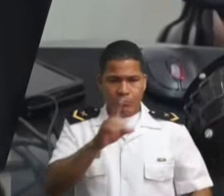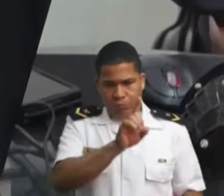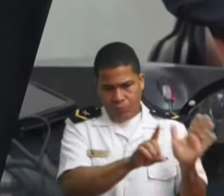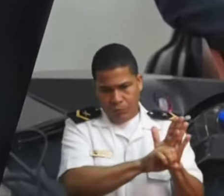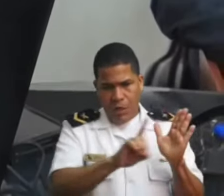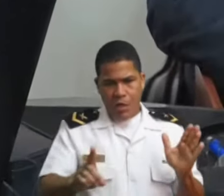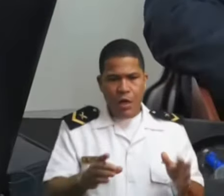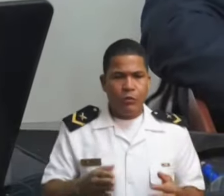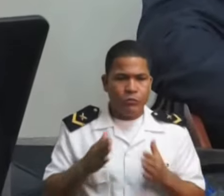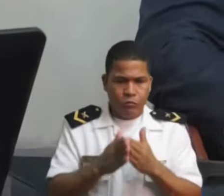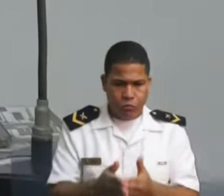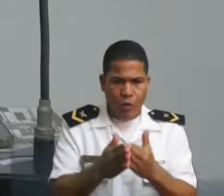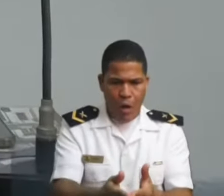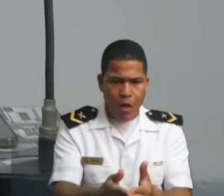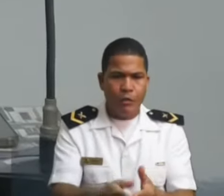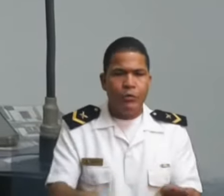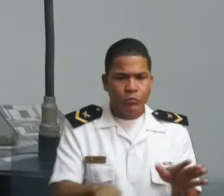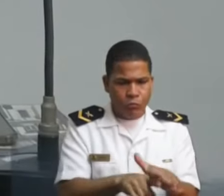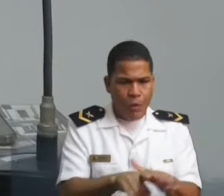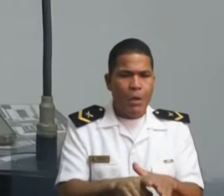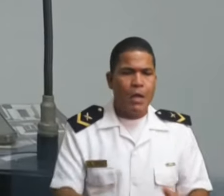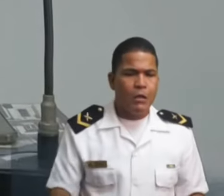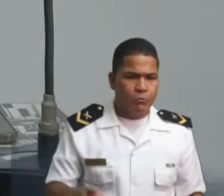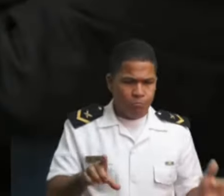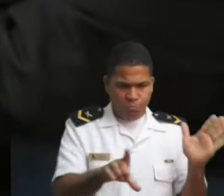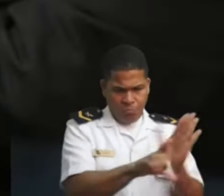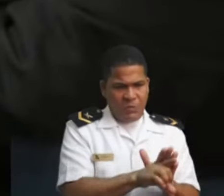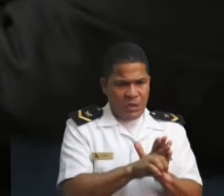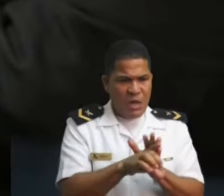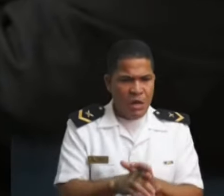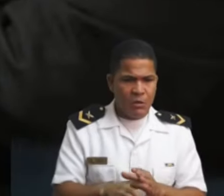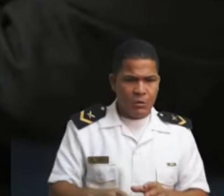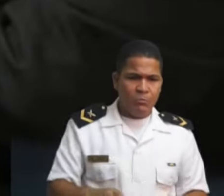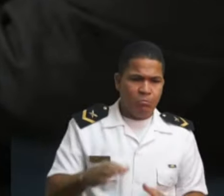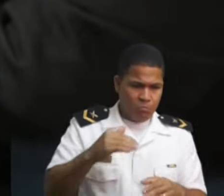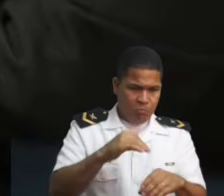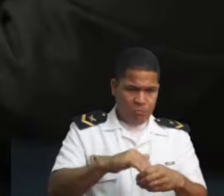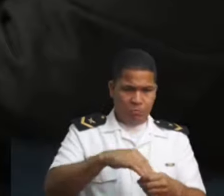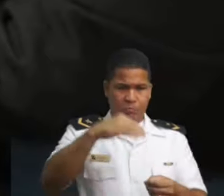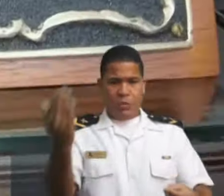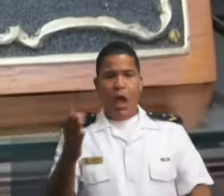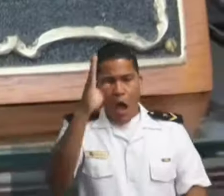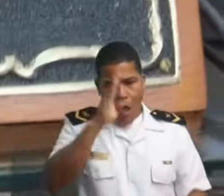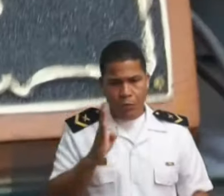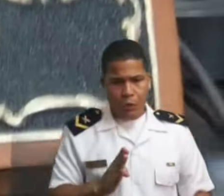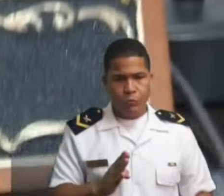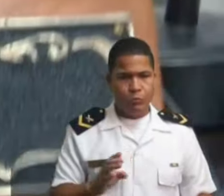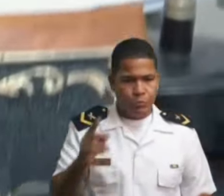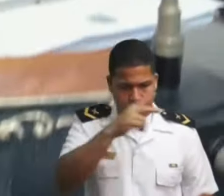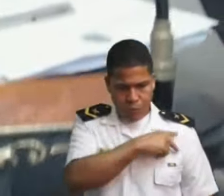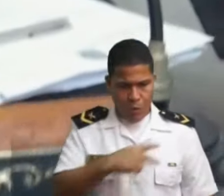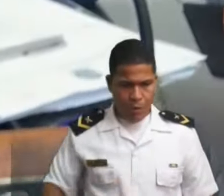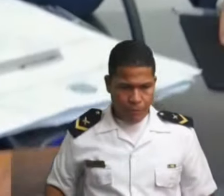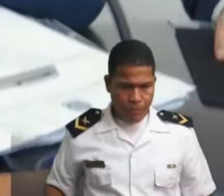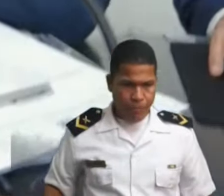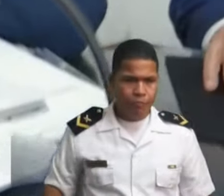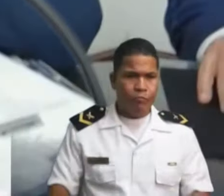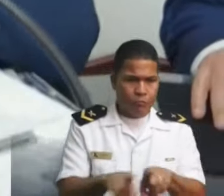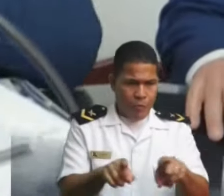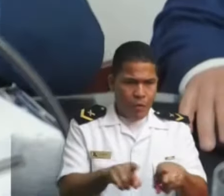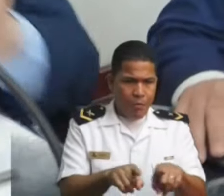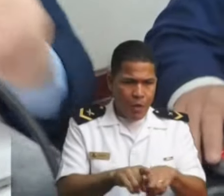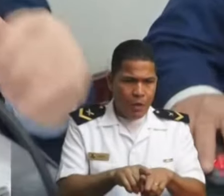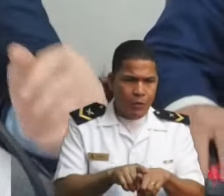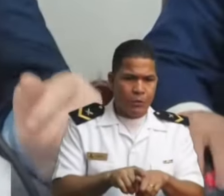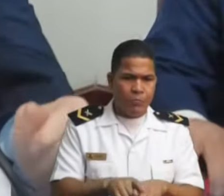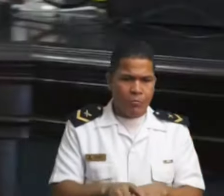direito internacional público. Um especialista em armação de navios e navegação comercial e um capitão de longo curso,